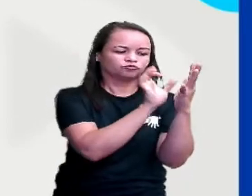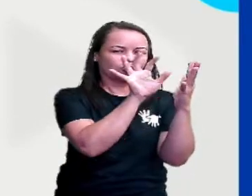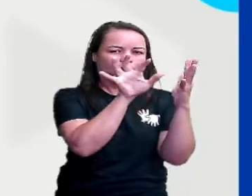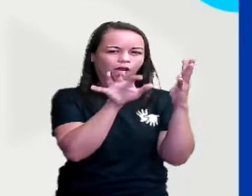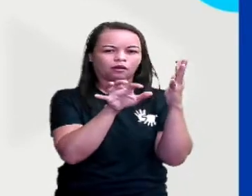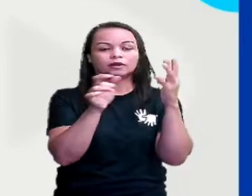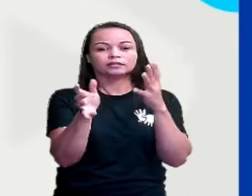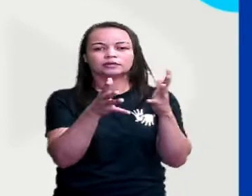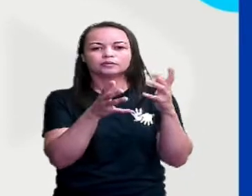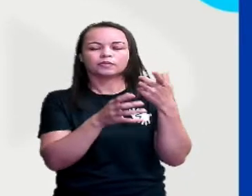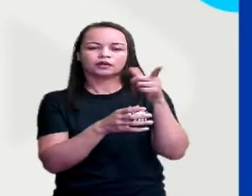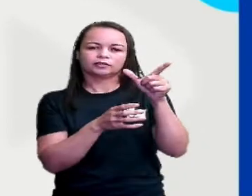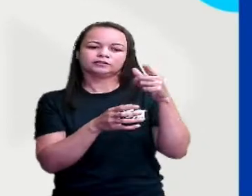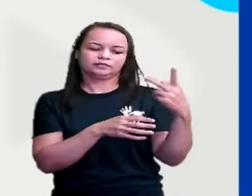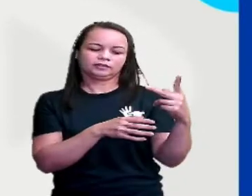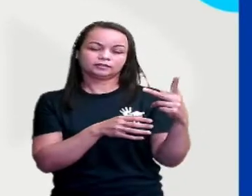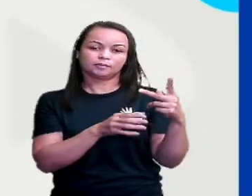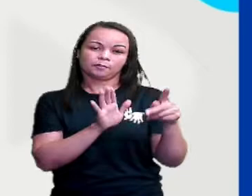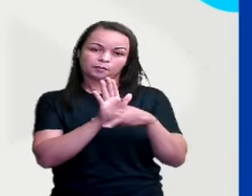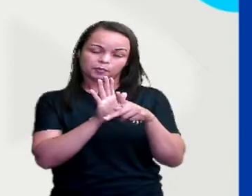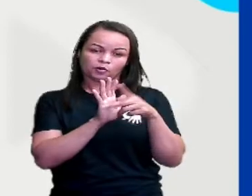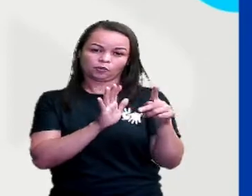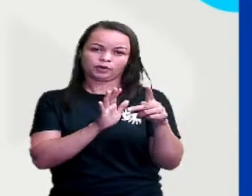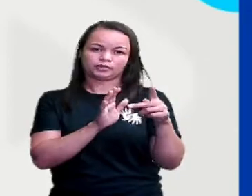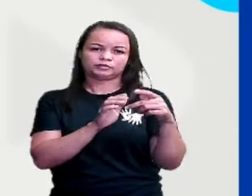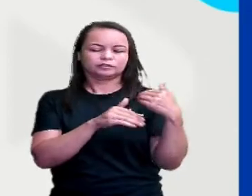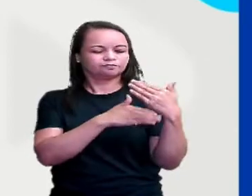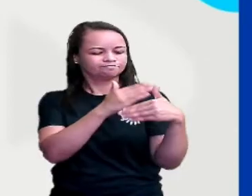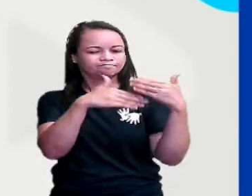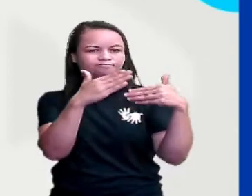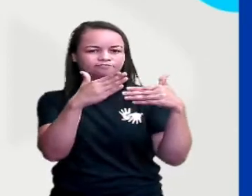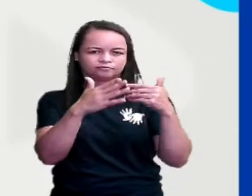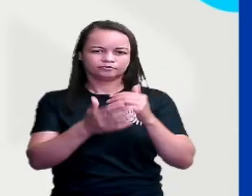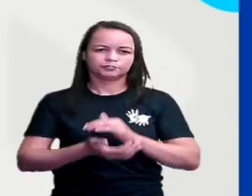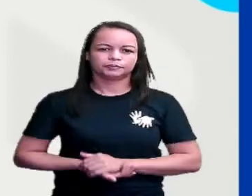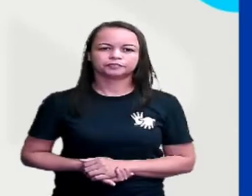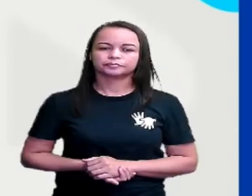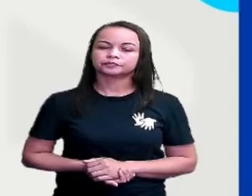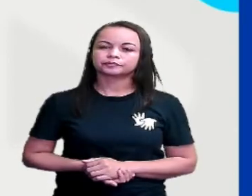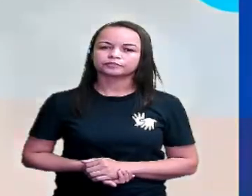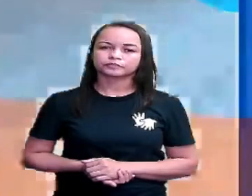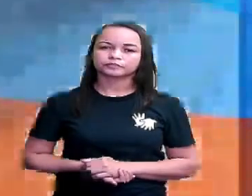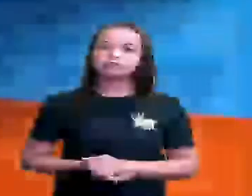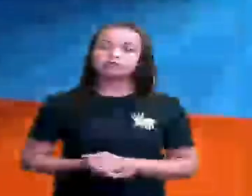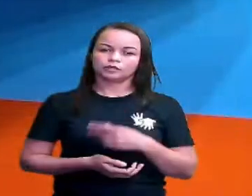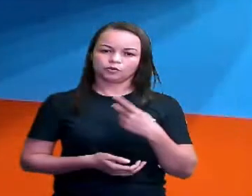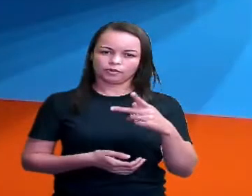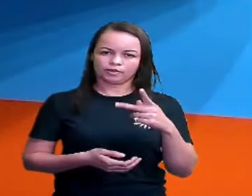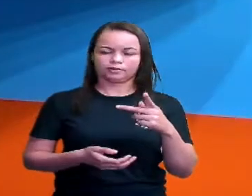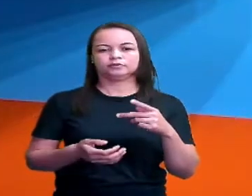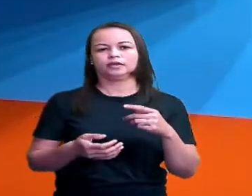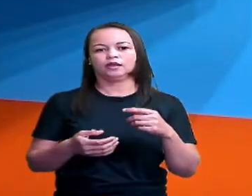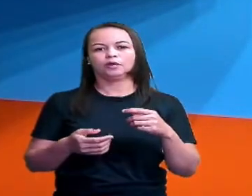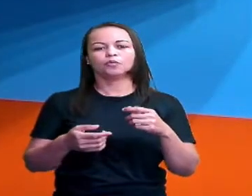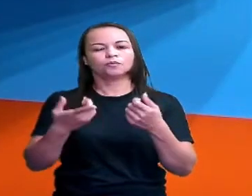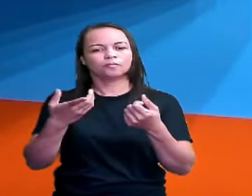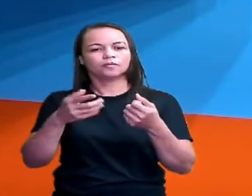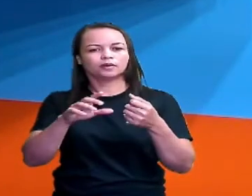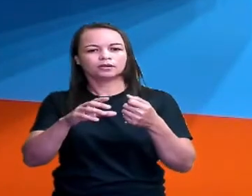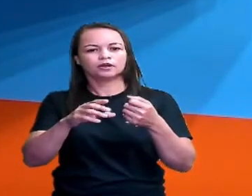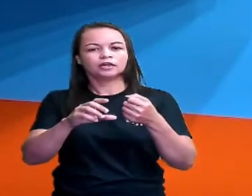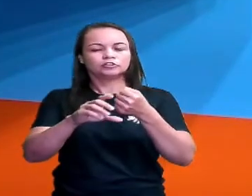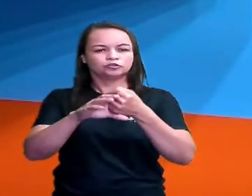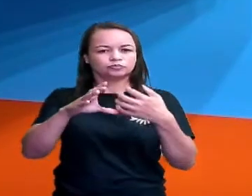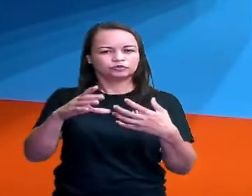que essa plantinha ela consiga se desenvolver, tá certo? Então essa é mais uma estrutura adaptativa